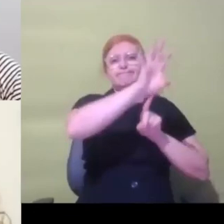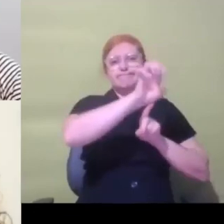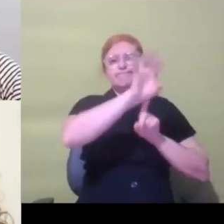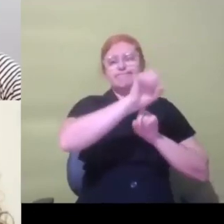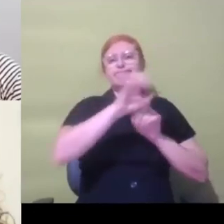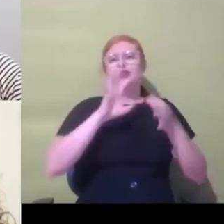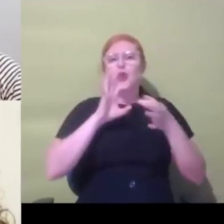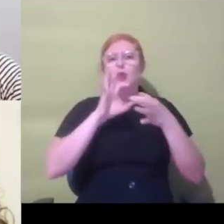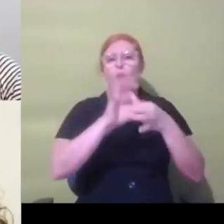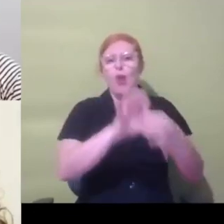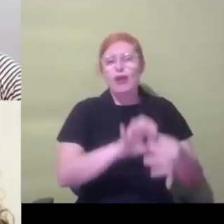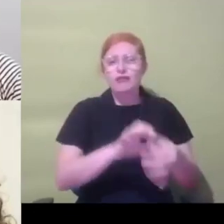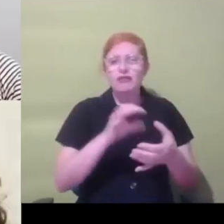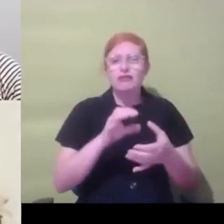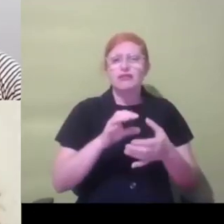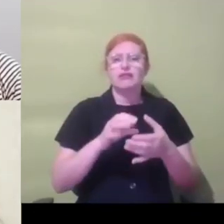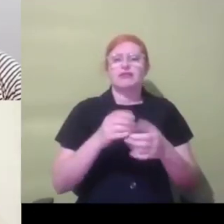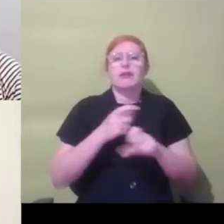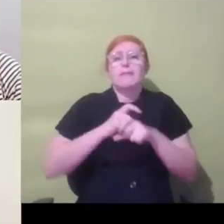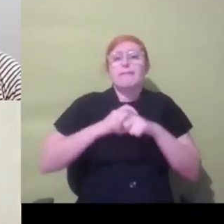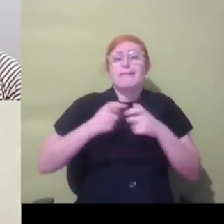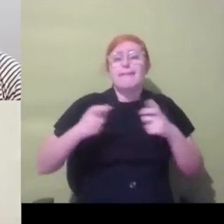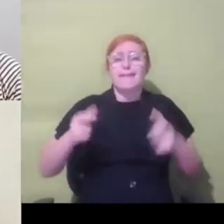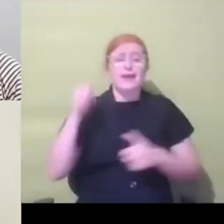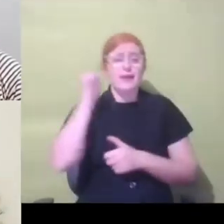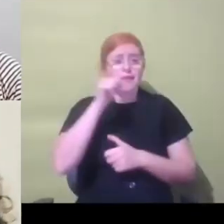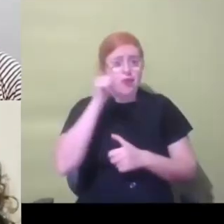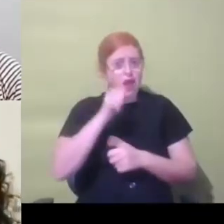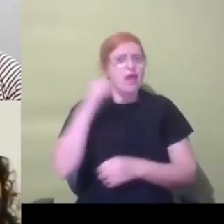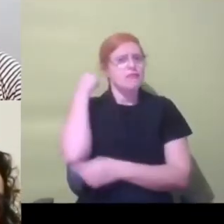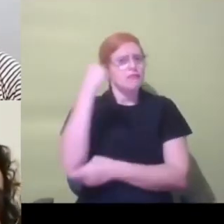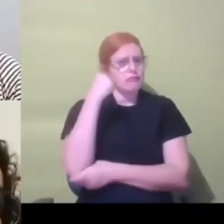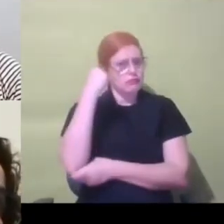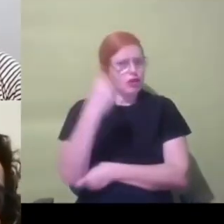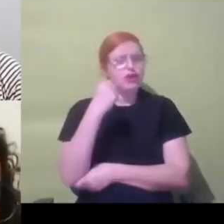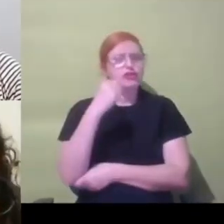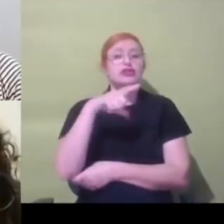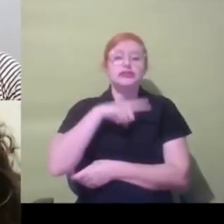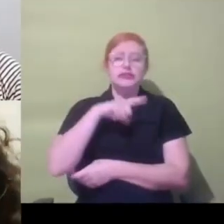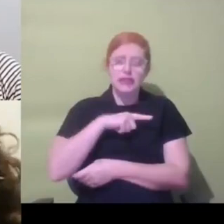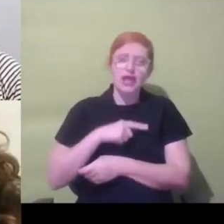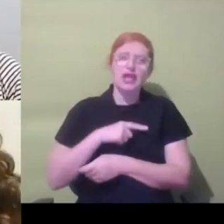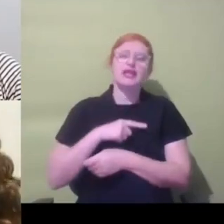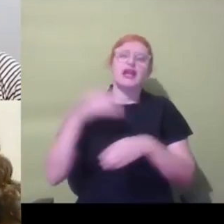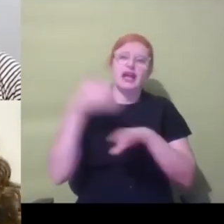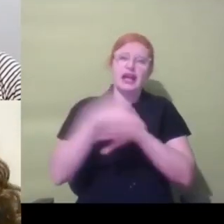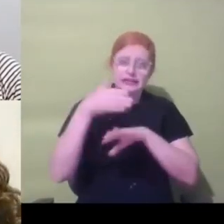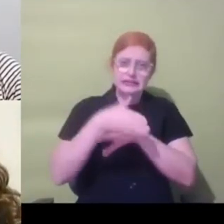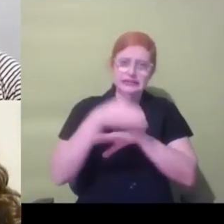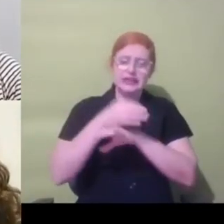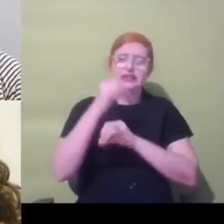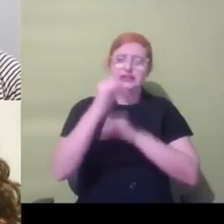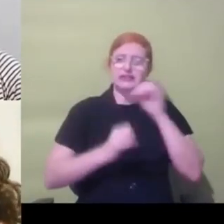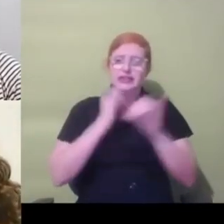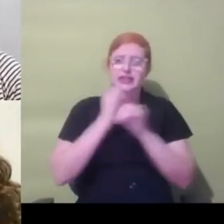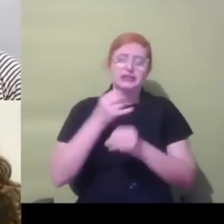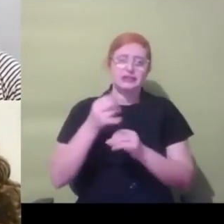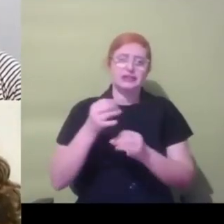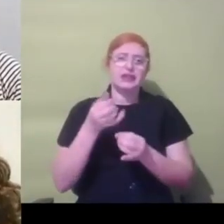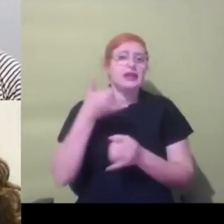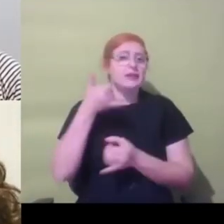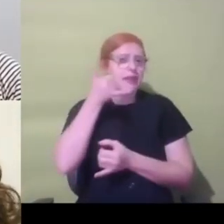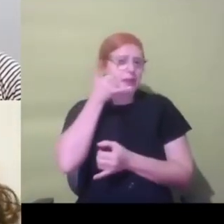parte das mulheres que fazem os nossos cursos, assim, das militantes, tem acesso à internet pelo celular. Então, a